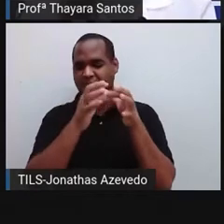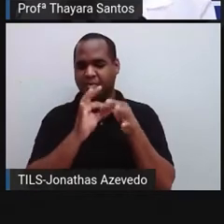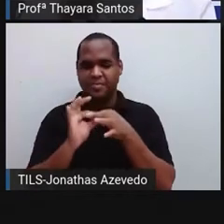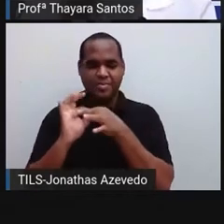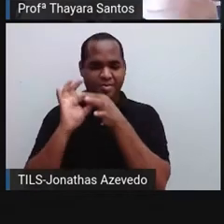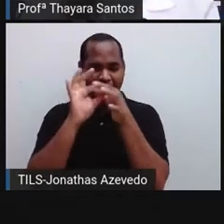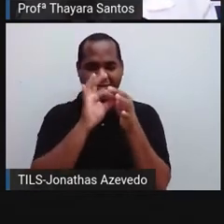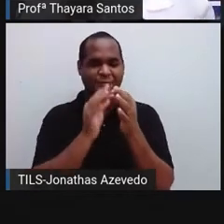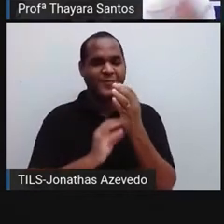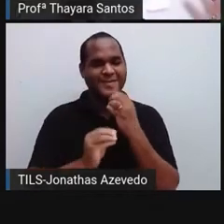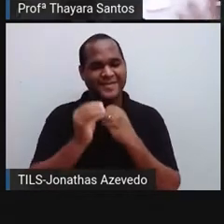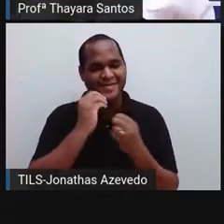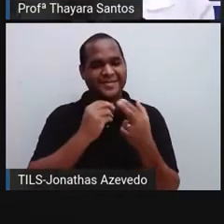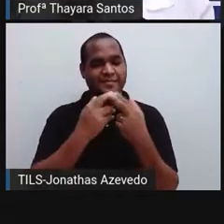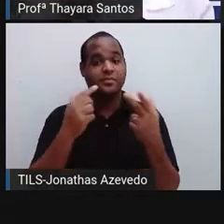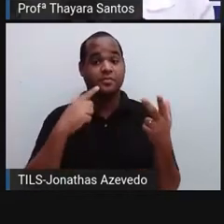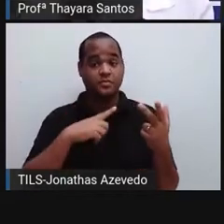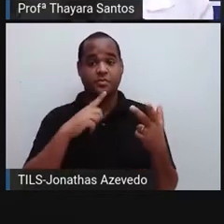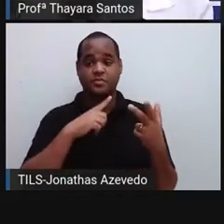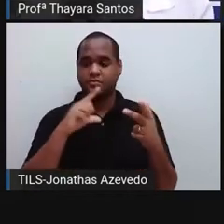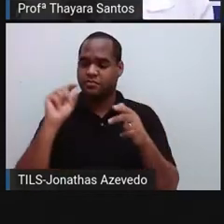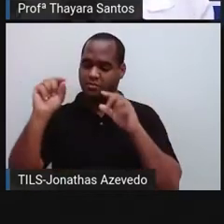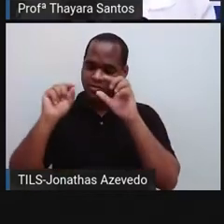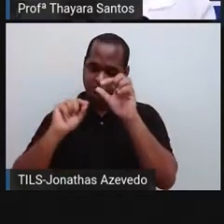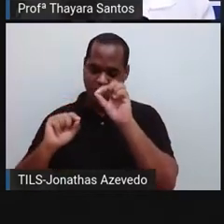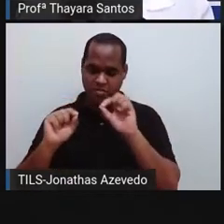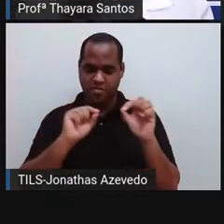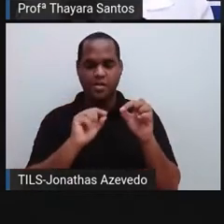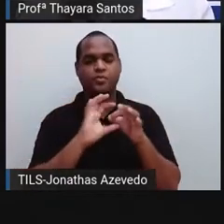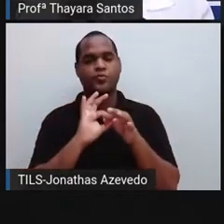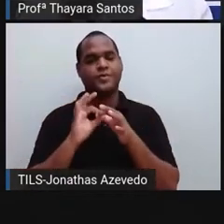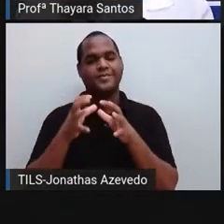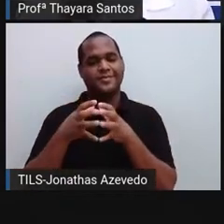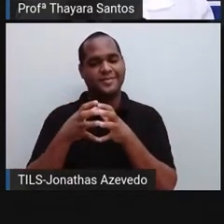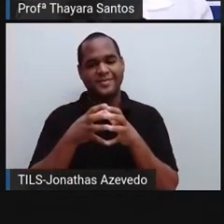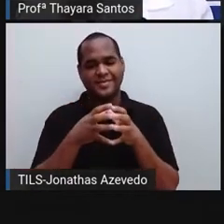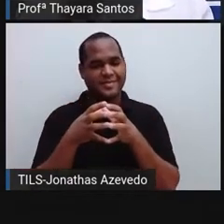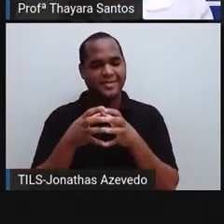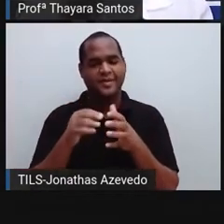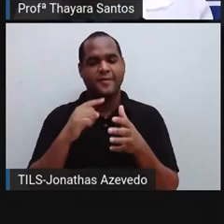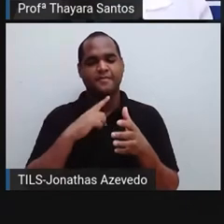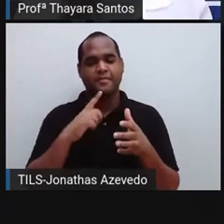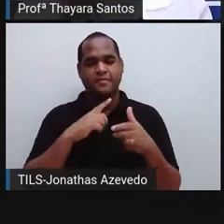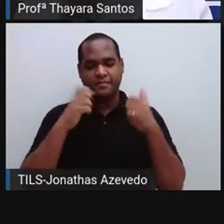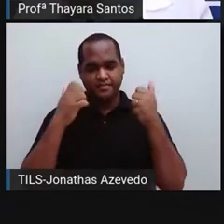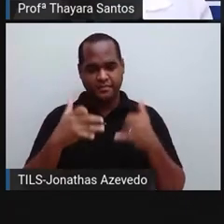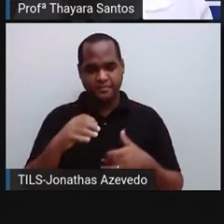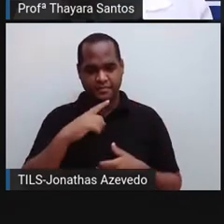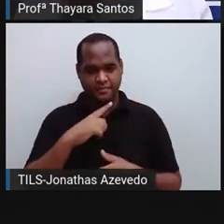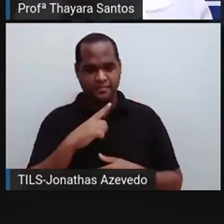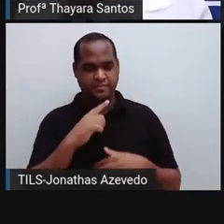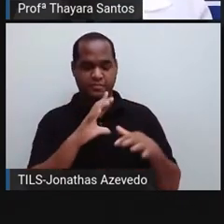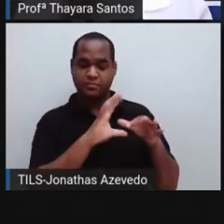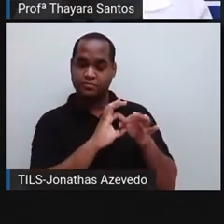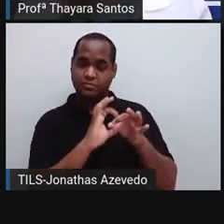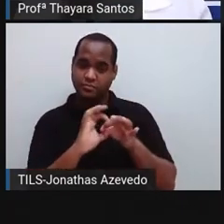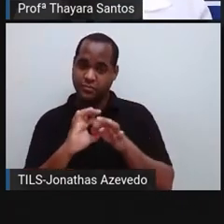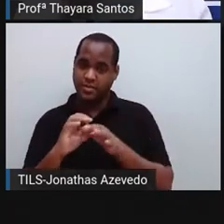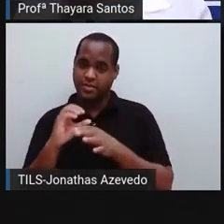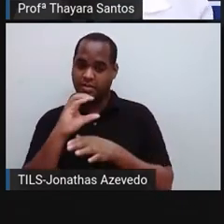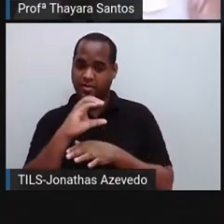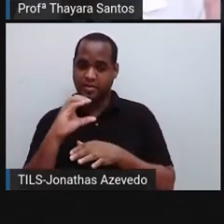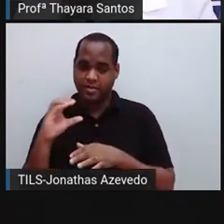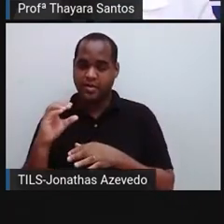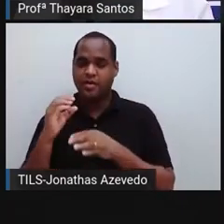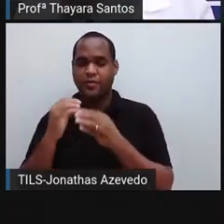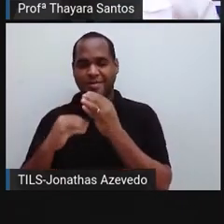alimentares. Então, são várias cadeias alimentares juntas. Diferente da cadeia, a cadeia ela tem um fluxo único. A gente tem